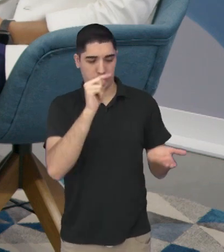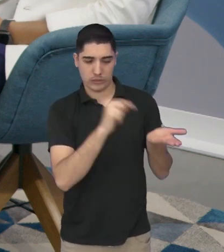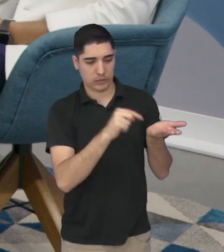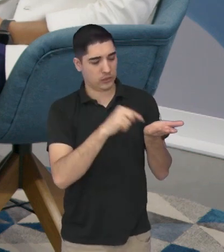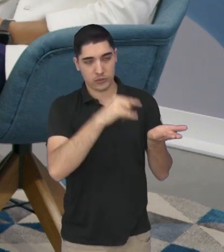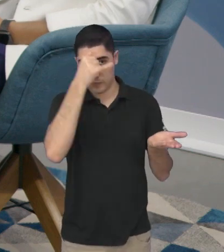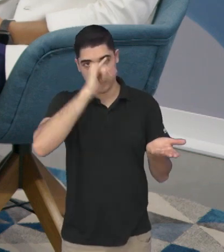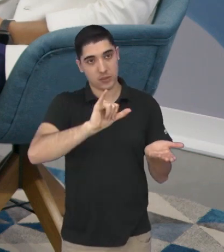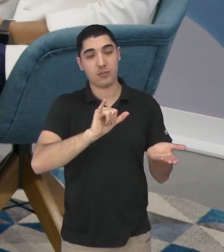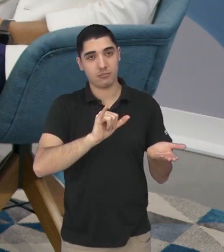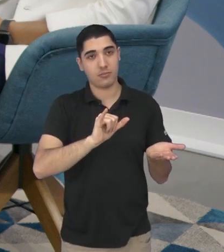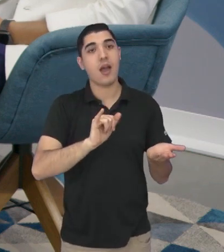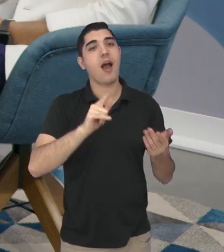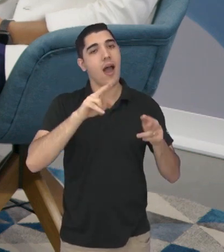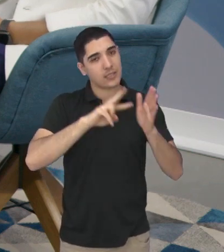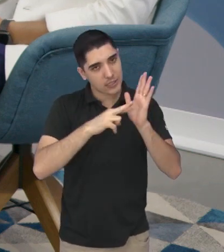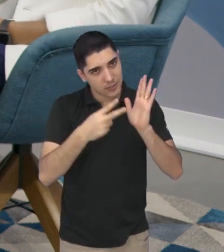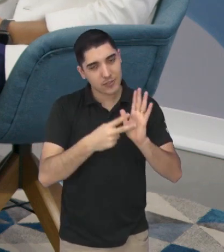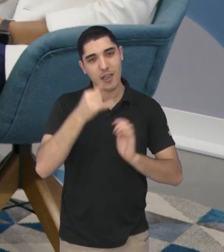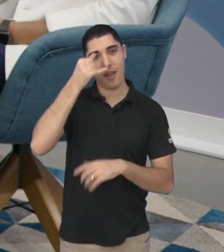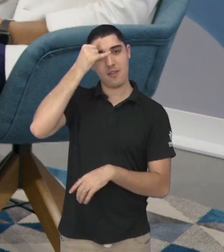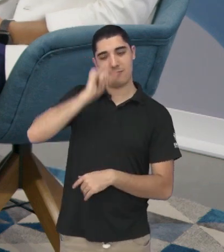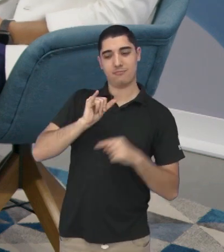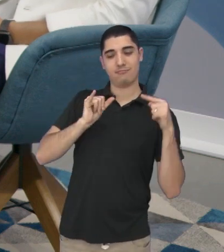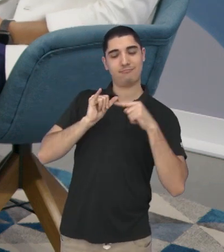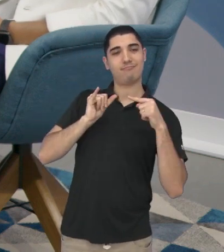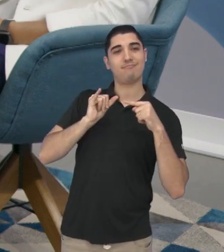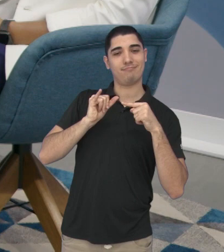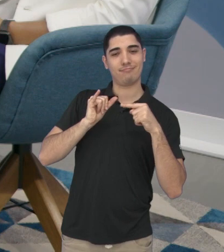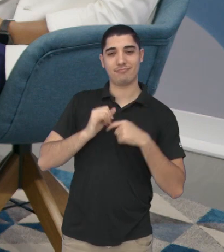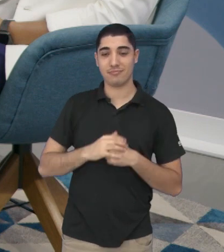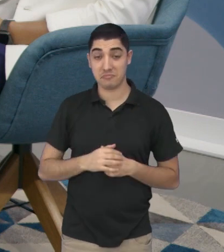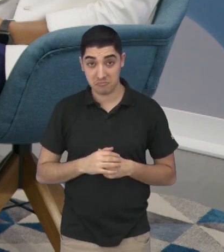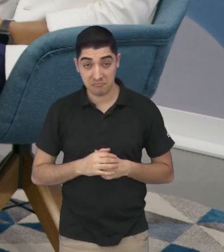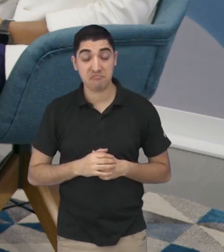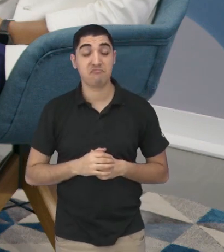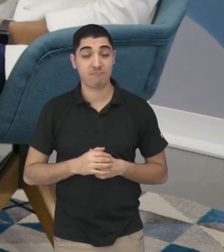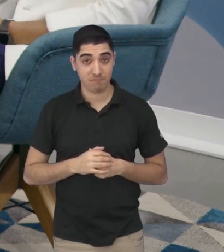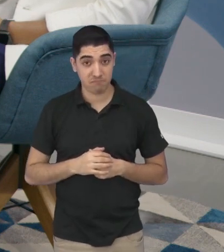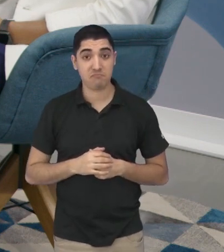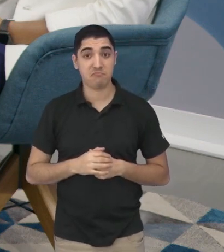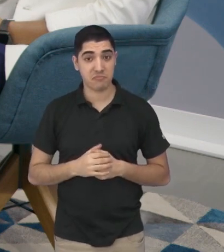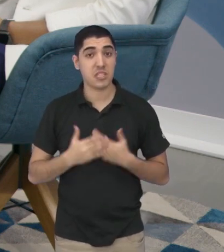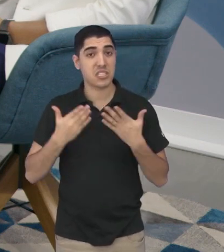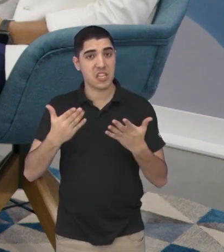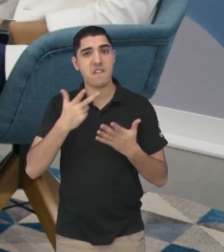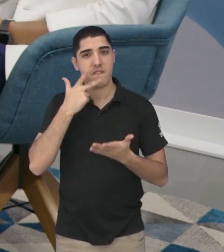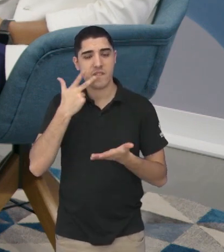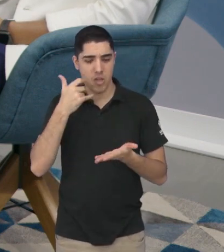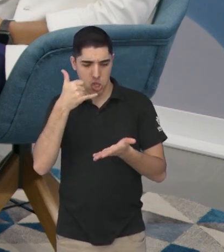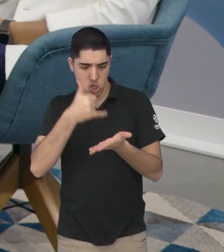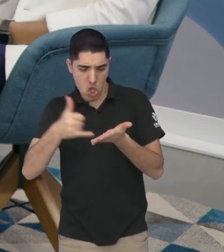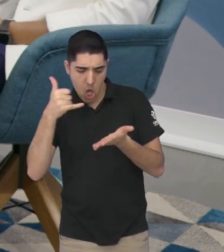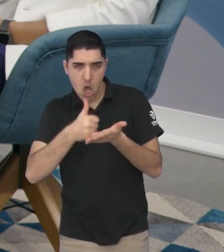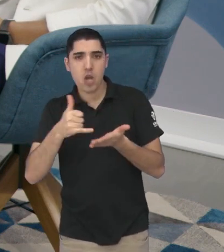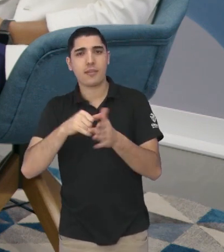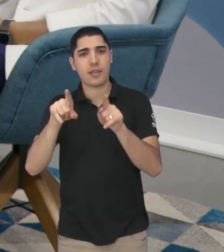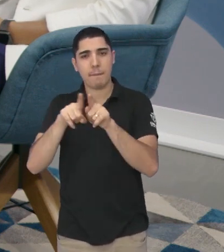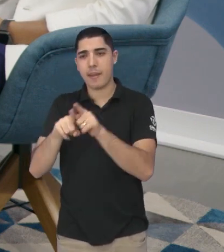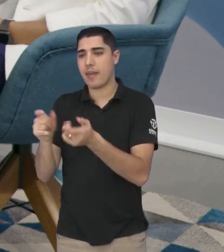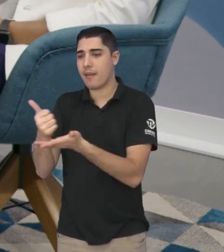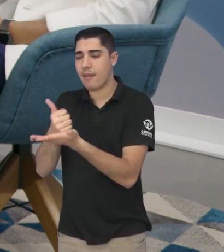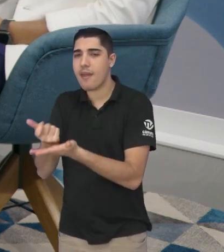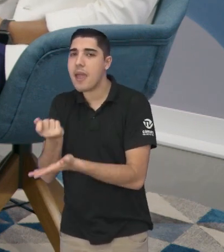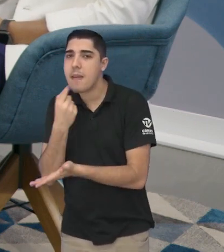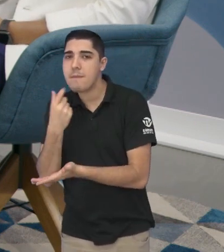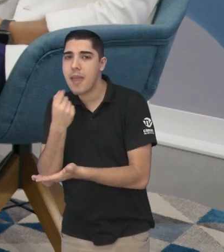E aí é que entra a questão da prevenção e de como é que a gente lida com isso. Sim, questão a gente fala drogas no geral, medicamentos também,